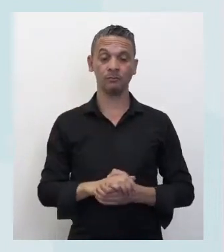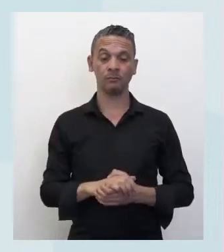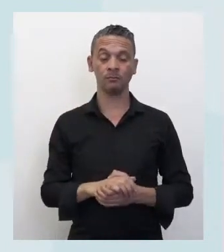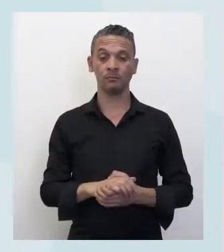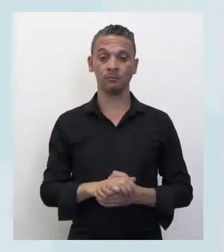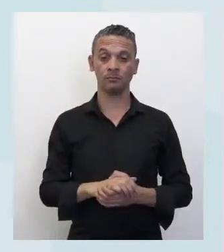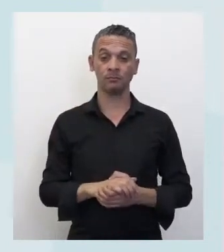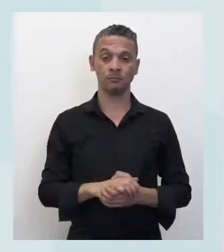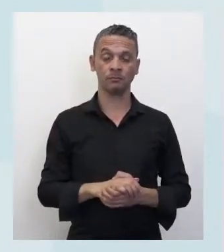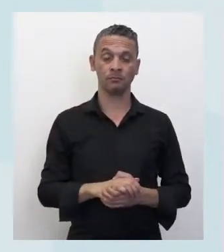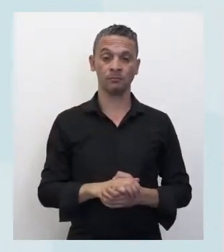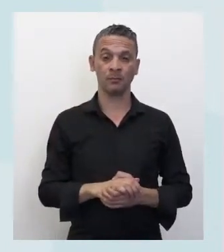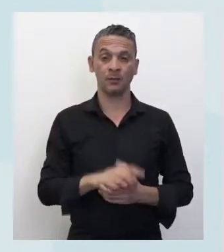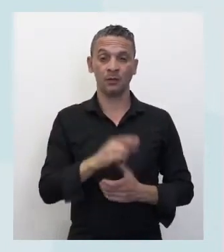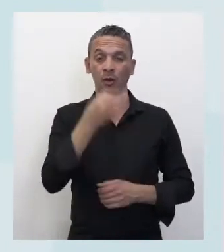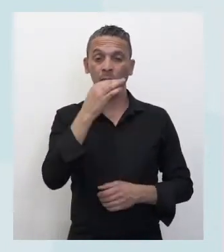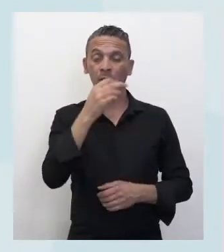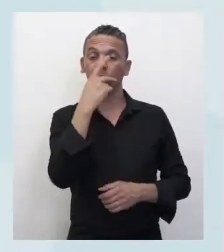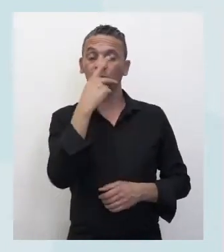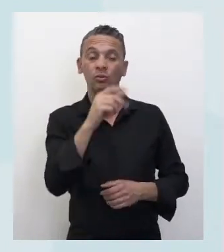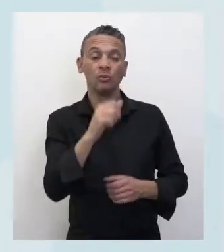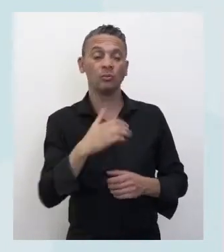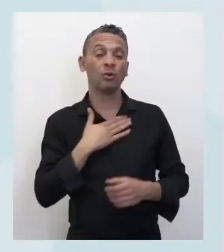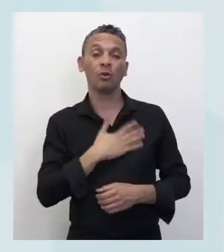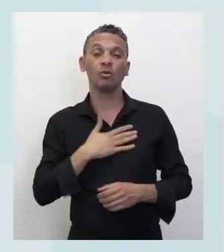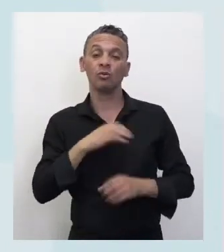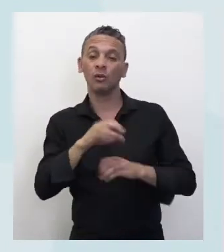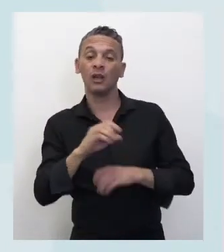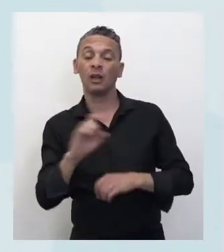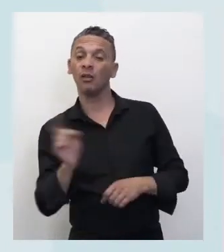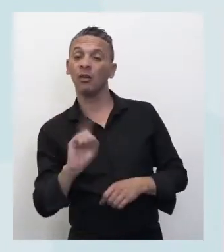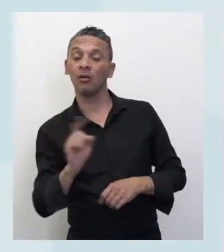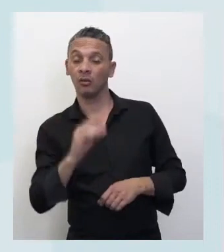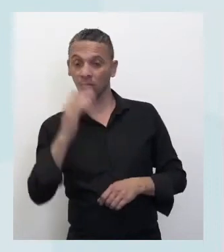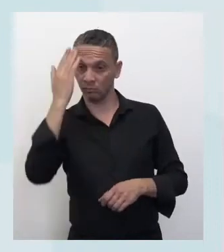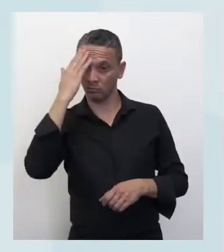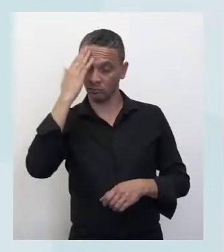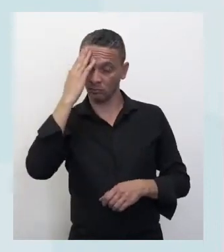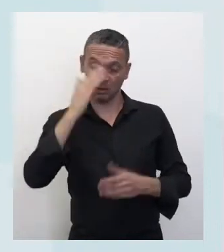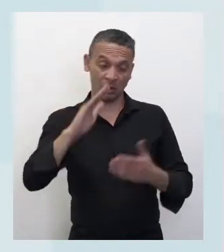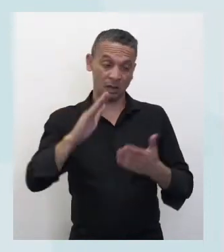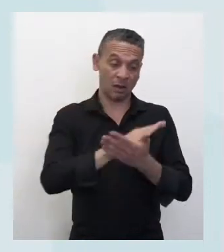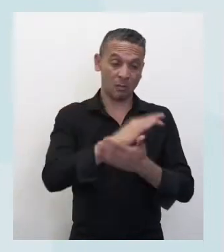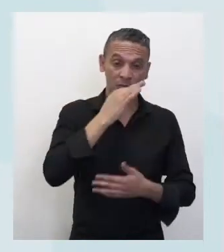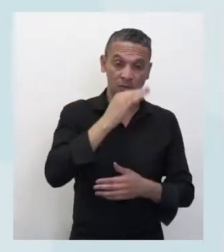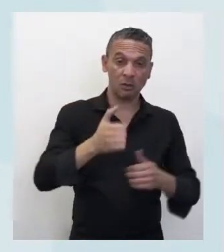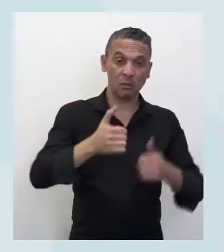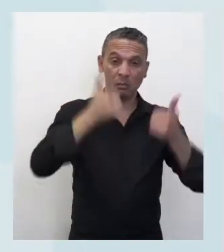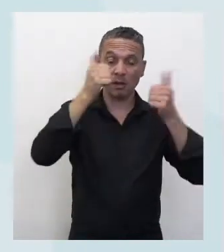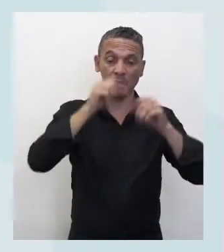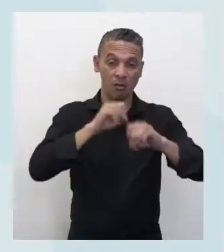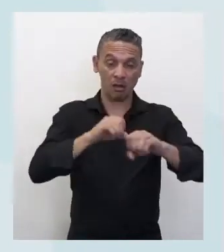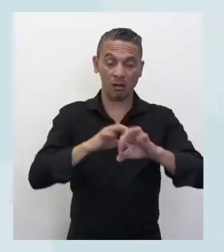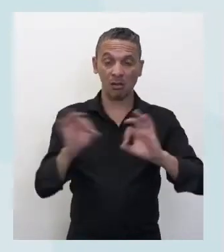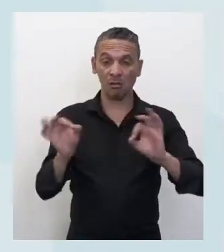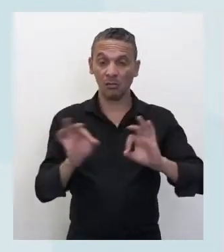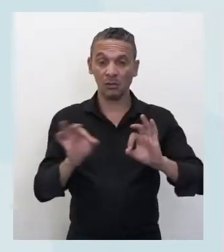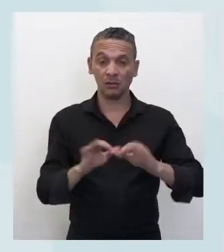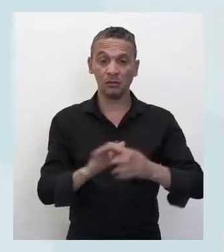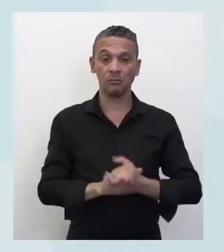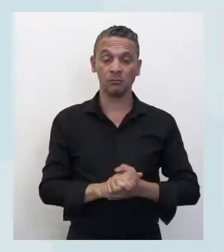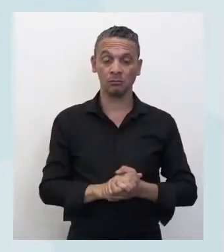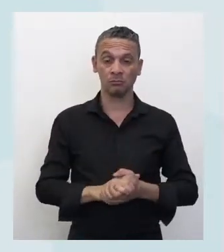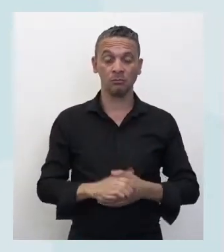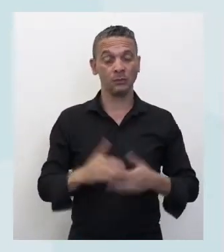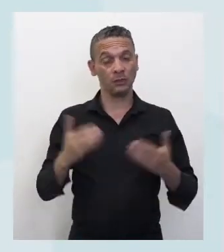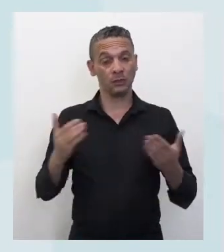them. Dê-nos sua opinião sobre elas. Any suggestions for our next meetings? Alguma sugestão para nossas próximas reuniões? Very nice.